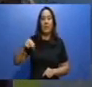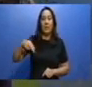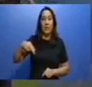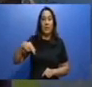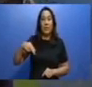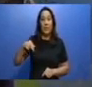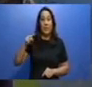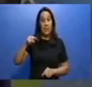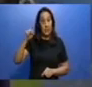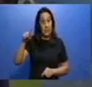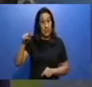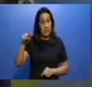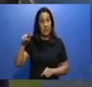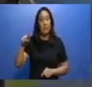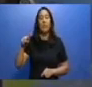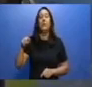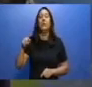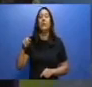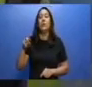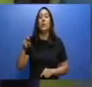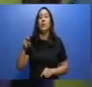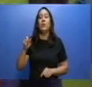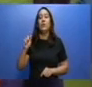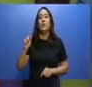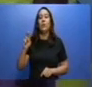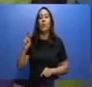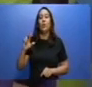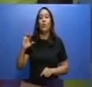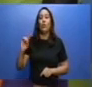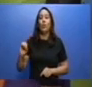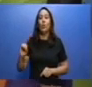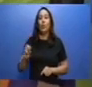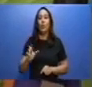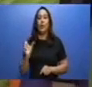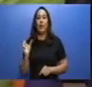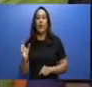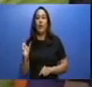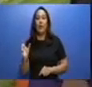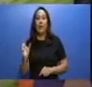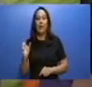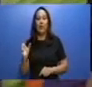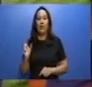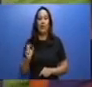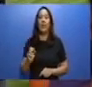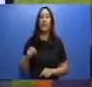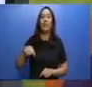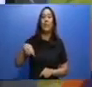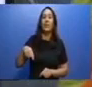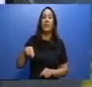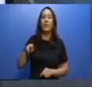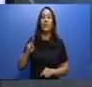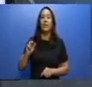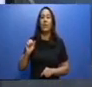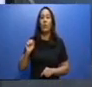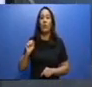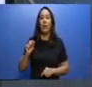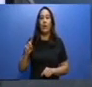e triângulo também tem acento. Vamos lá, um tempinho para fazer.